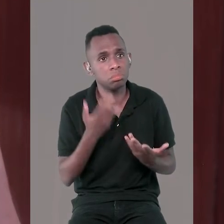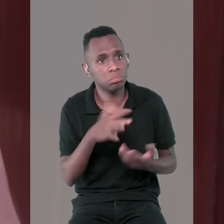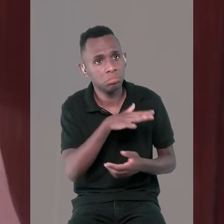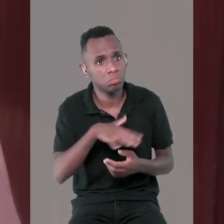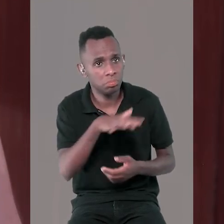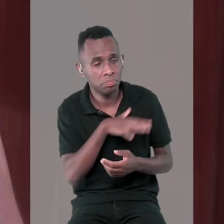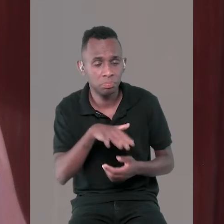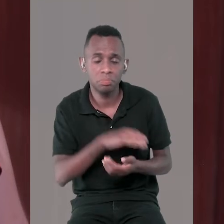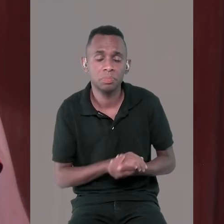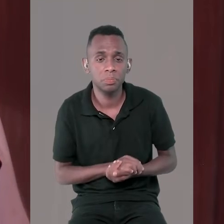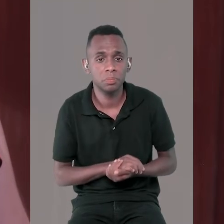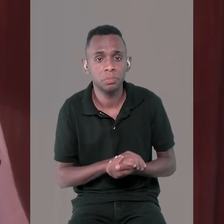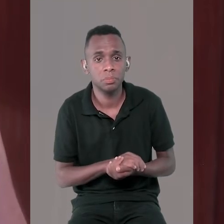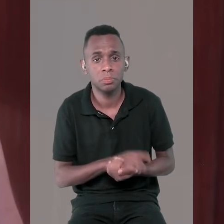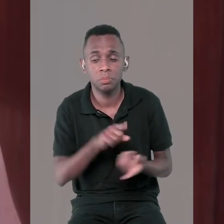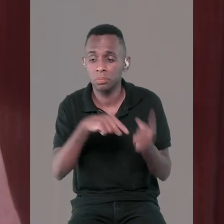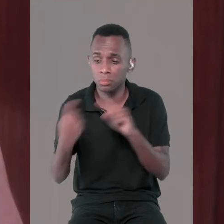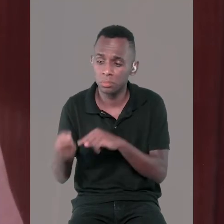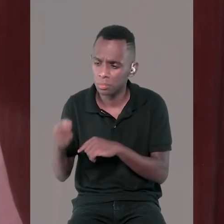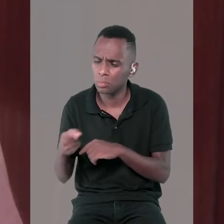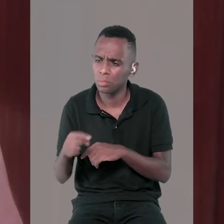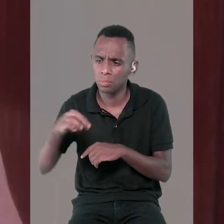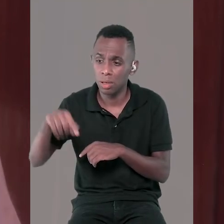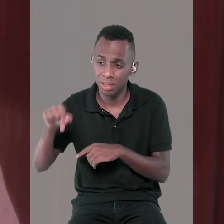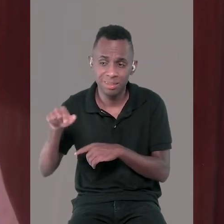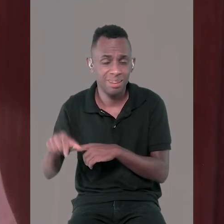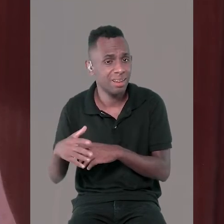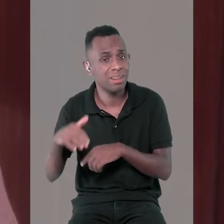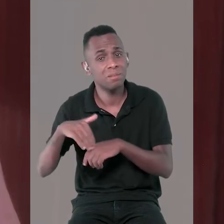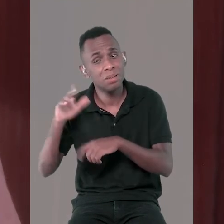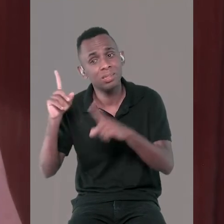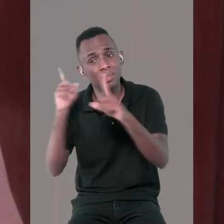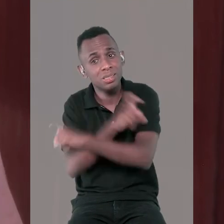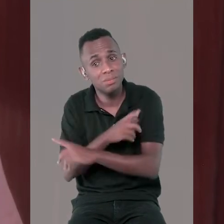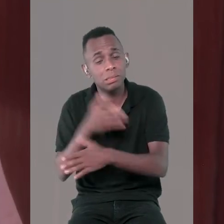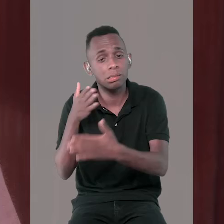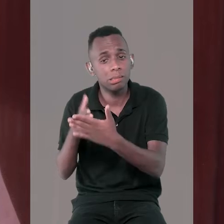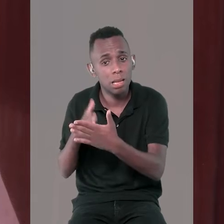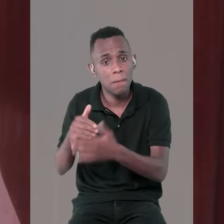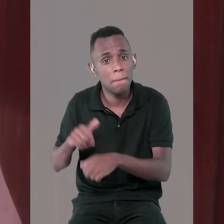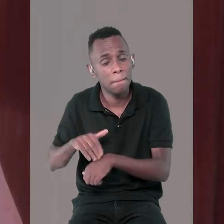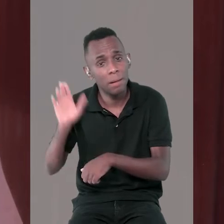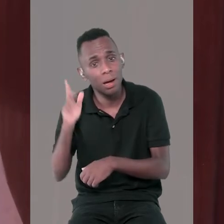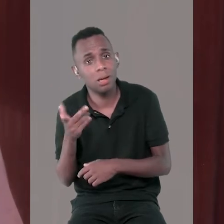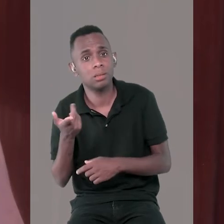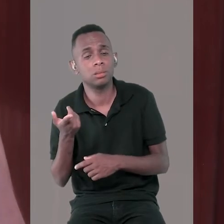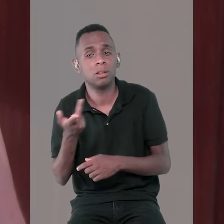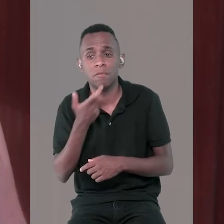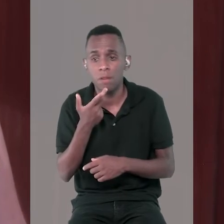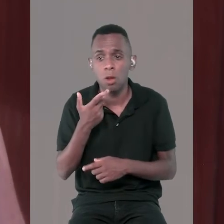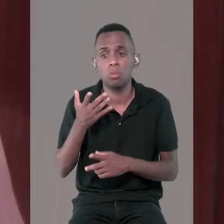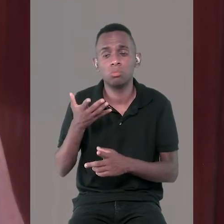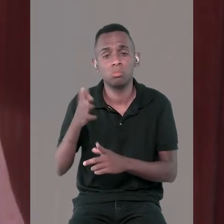essa existência na Terra. E a Quitéria eu vi que é mais difícil, é mais complicado. Você pontuou